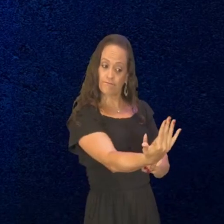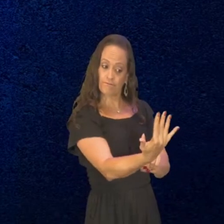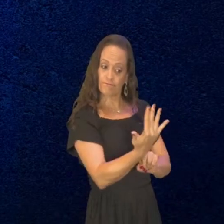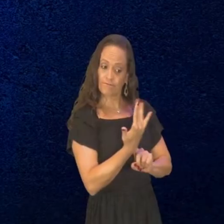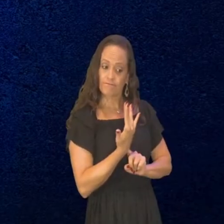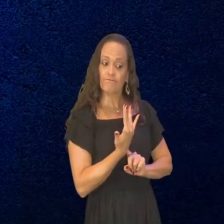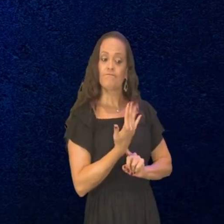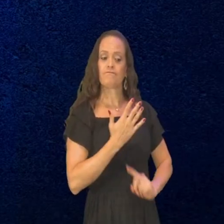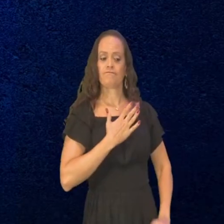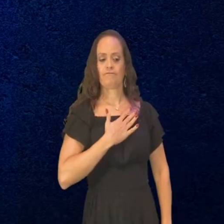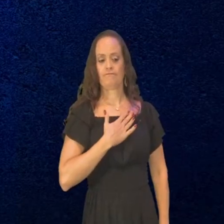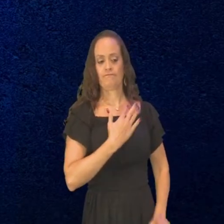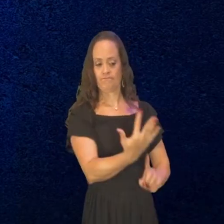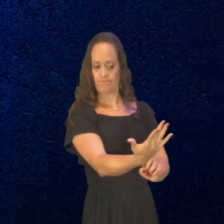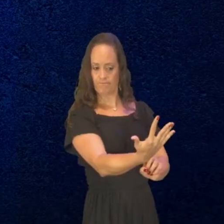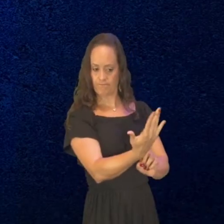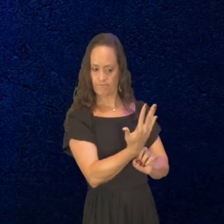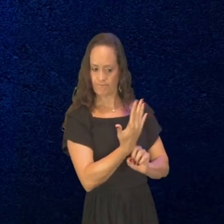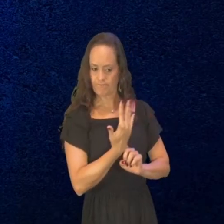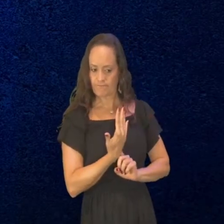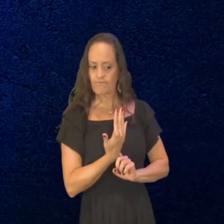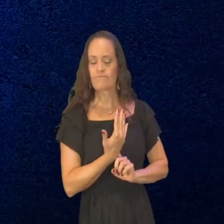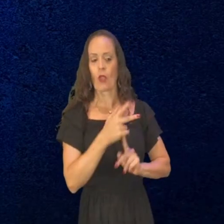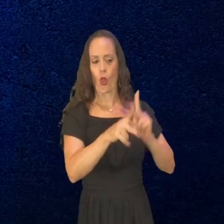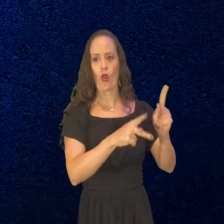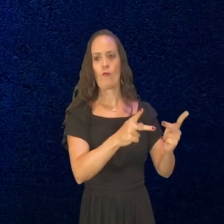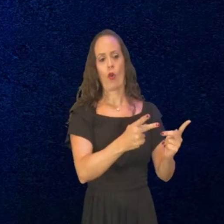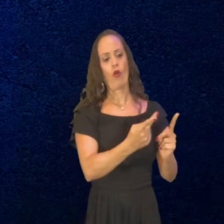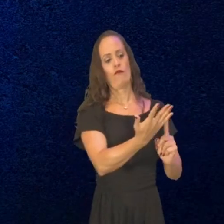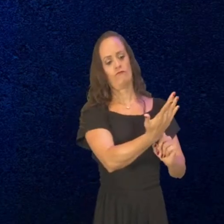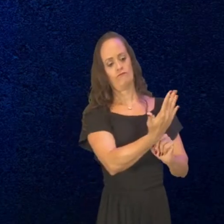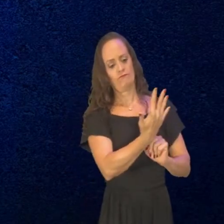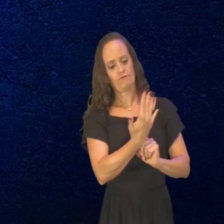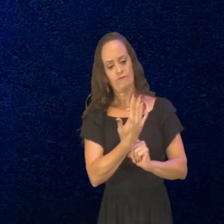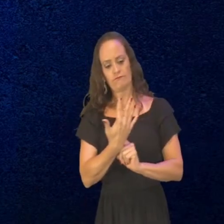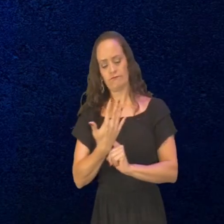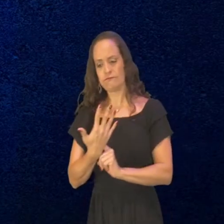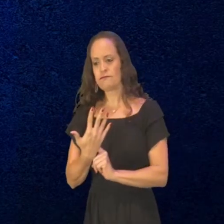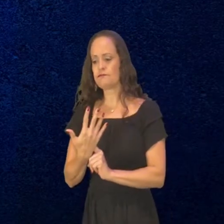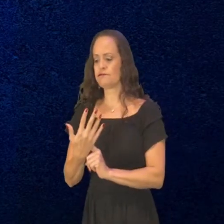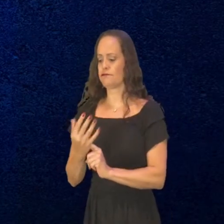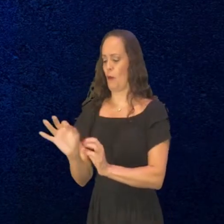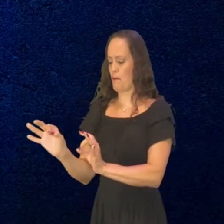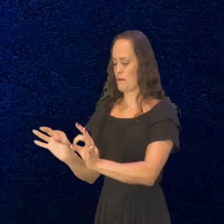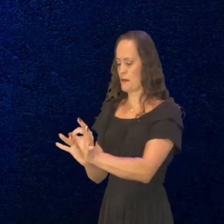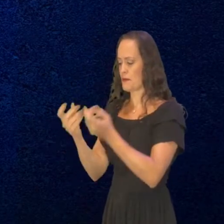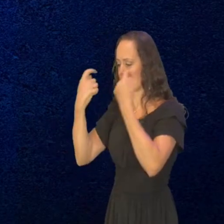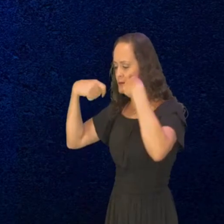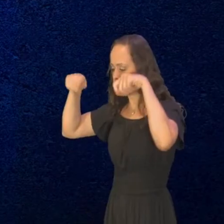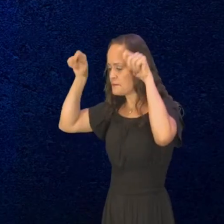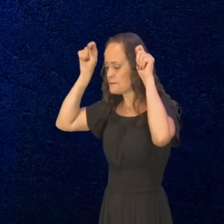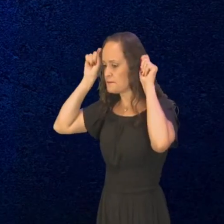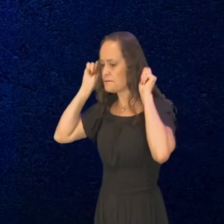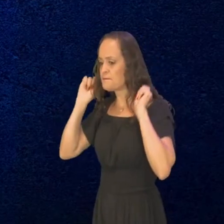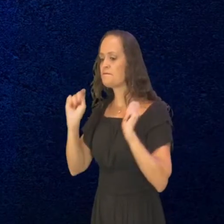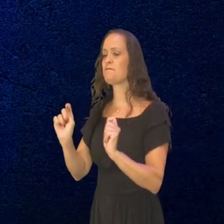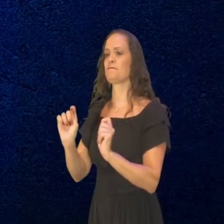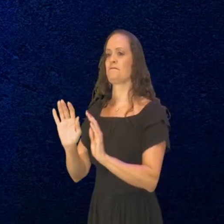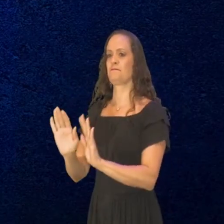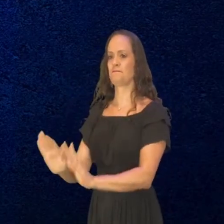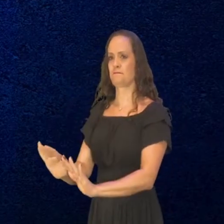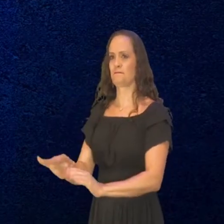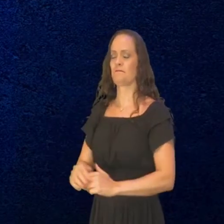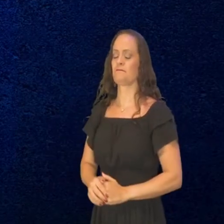mim. E todo o povo se aproximou dele. Elias restaurou o altar do Senhor que estava em